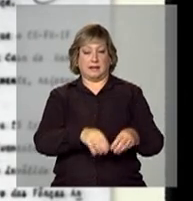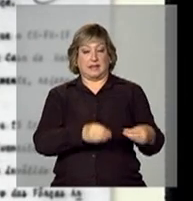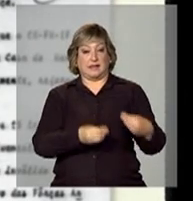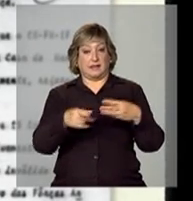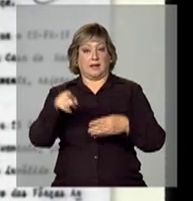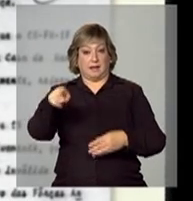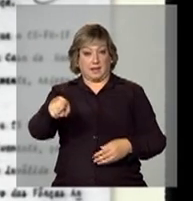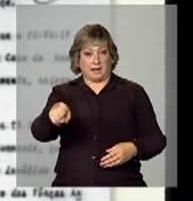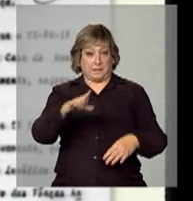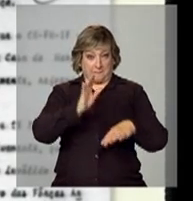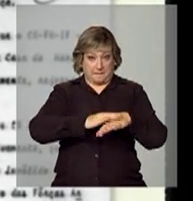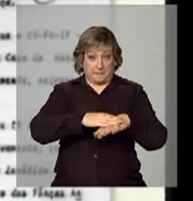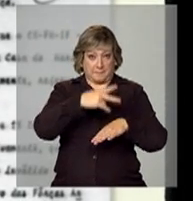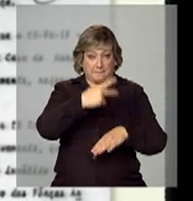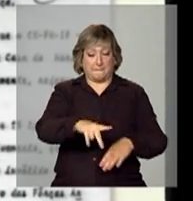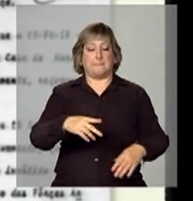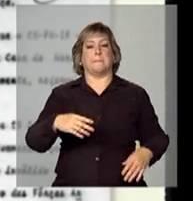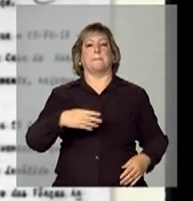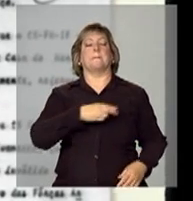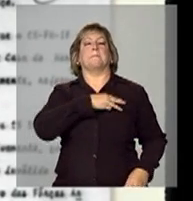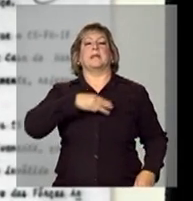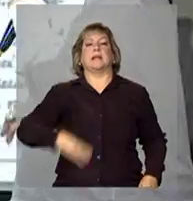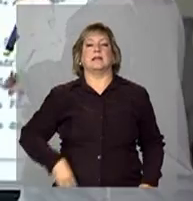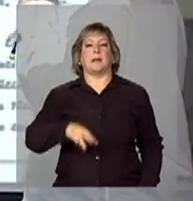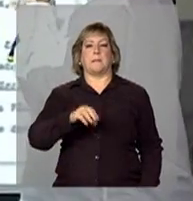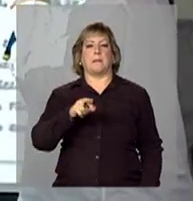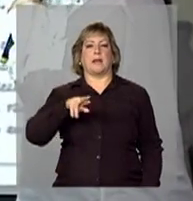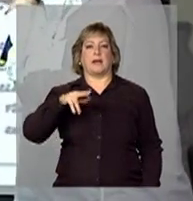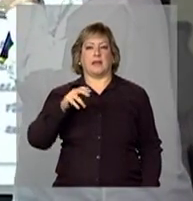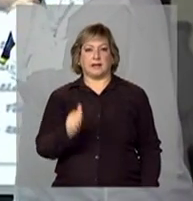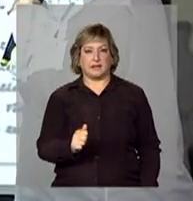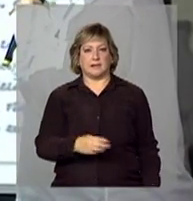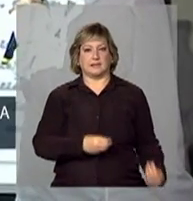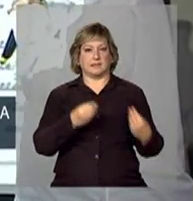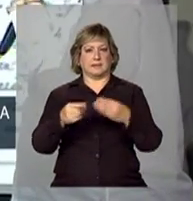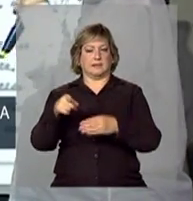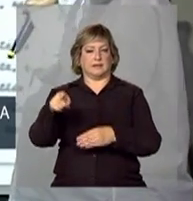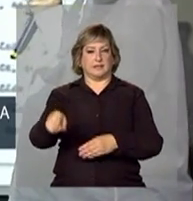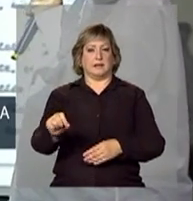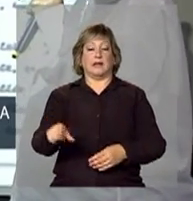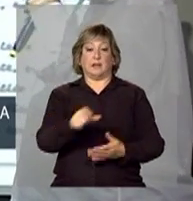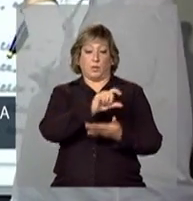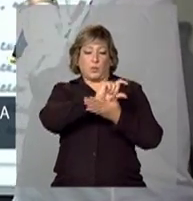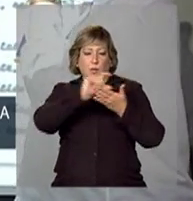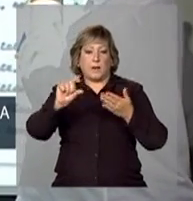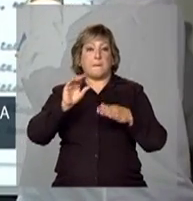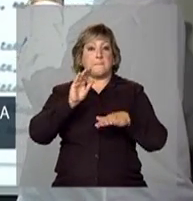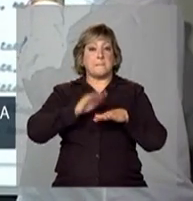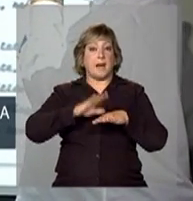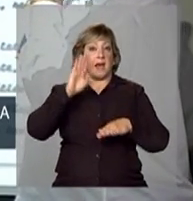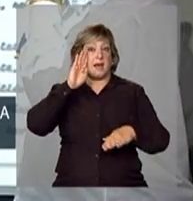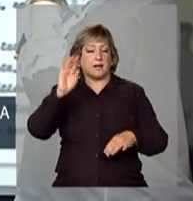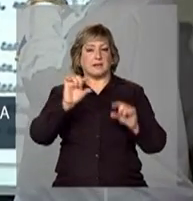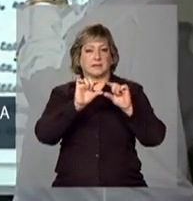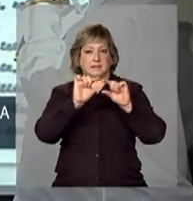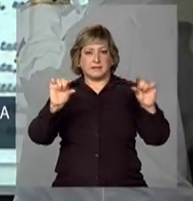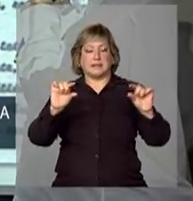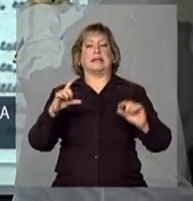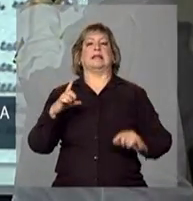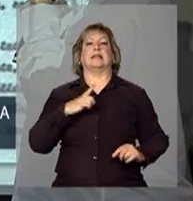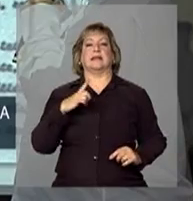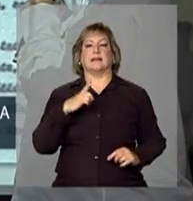Marinha pelo comandante do CNMAR. Tá? O trecho que mais nos interessa demonstrar para os senhores está